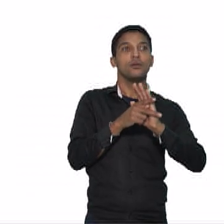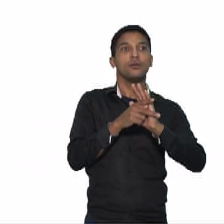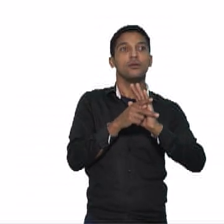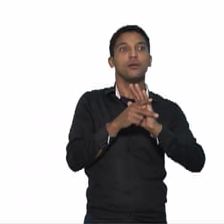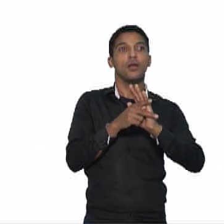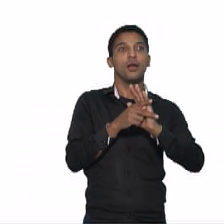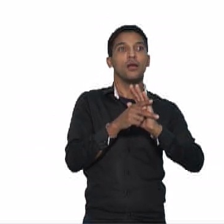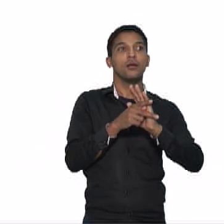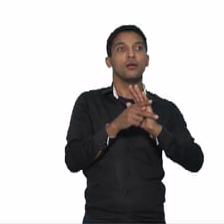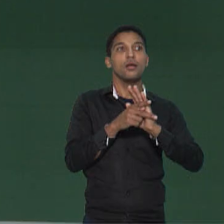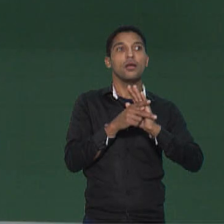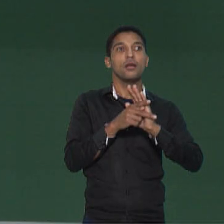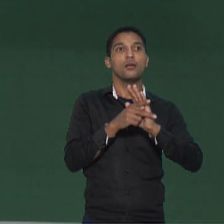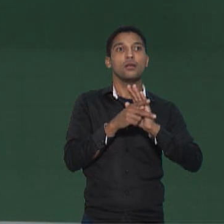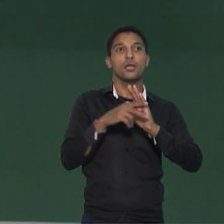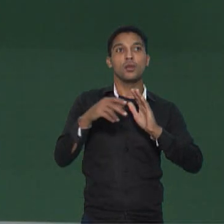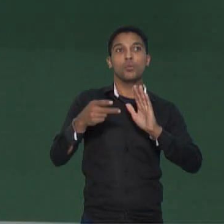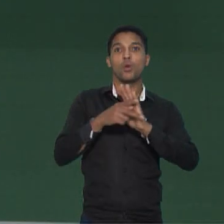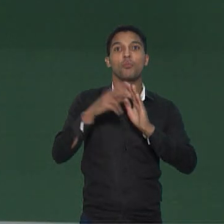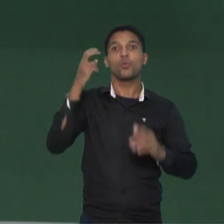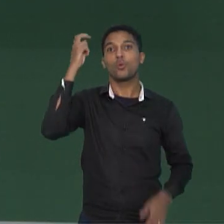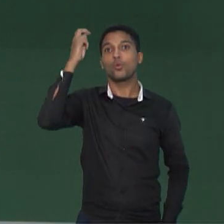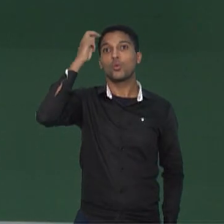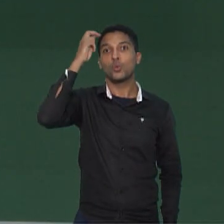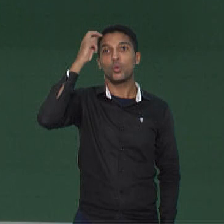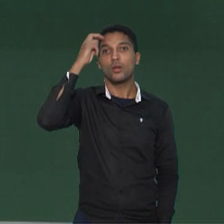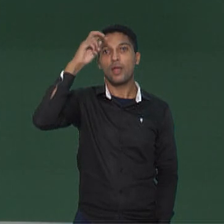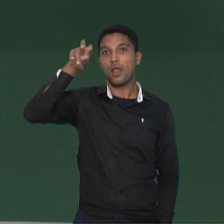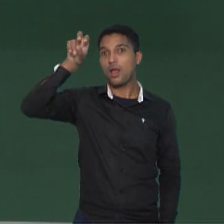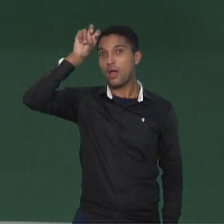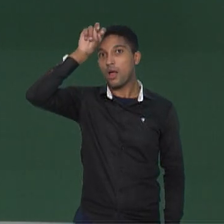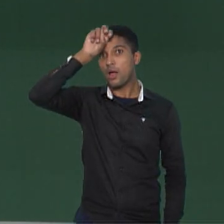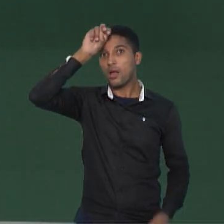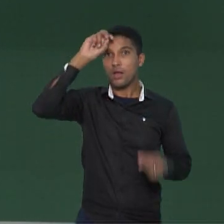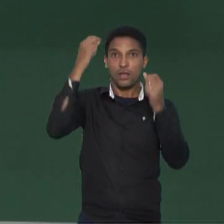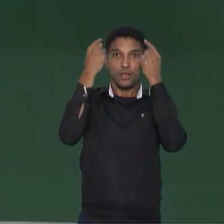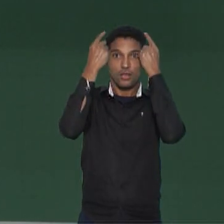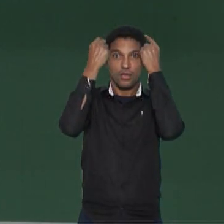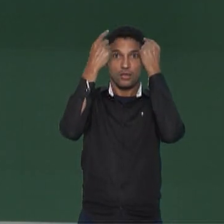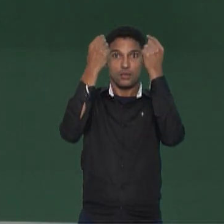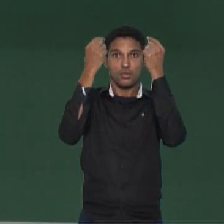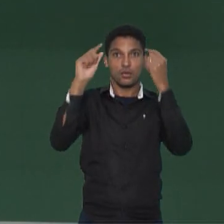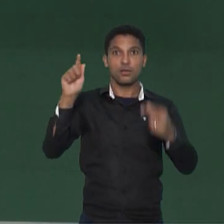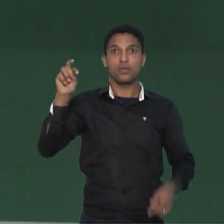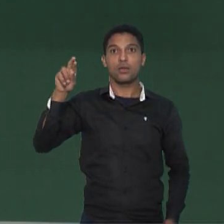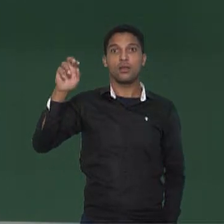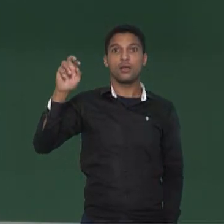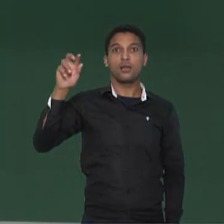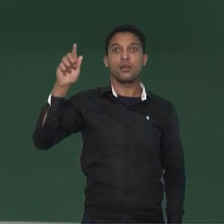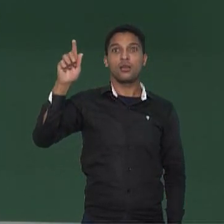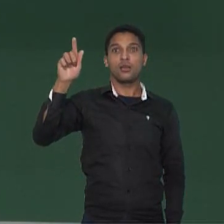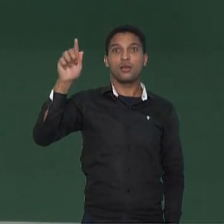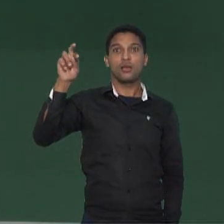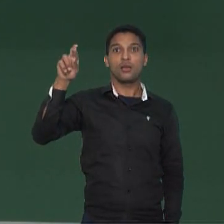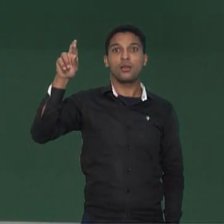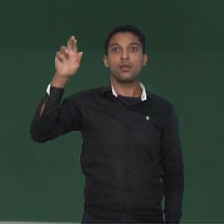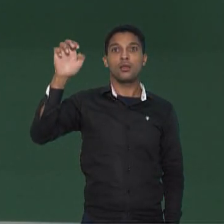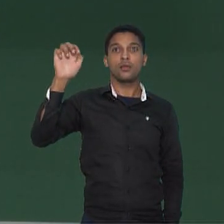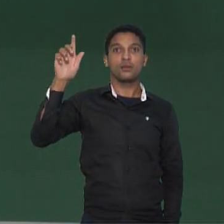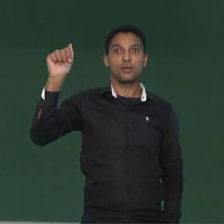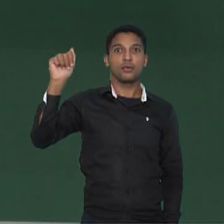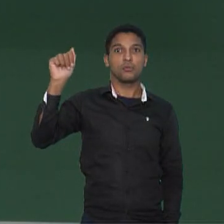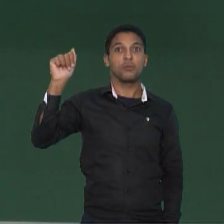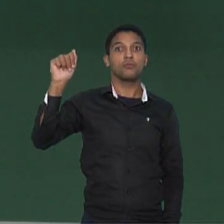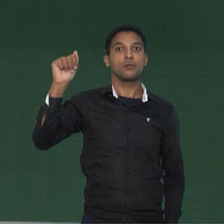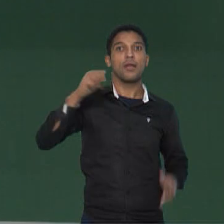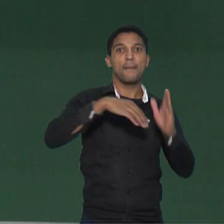era aquele pintor das Madonas, né? Depois vai ter até um movimento que antecede a concepção dele, não lá do tempo,